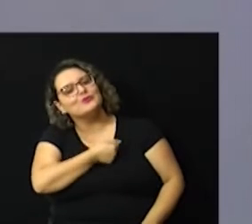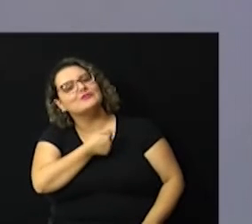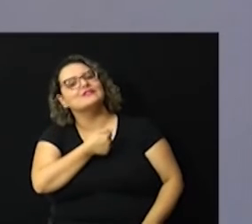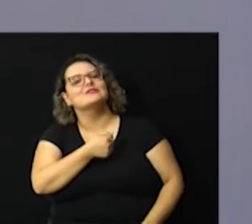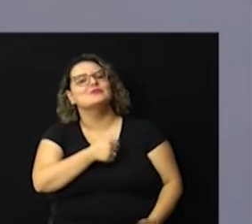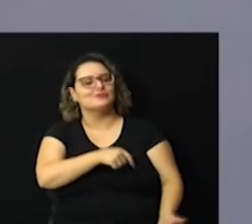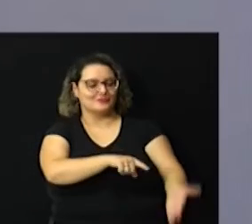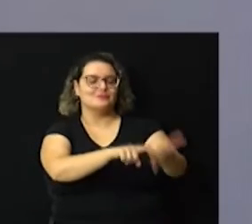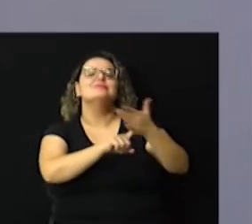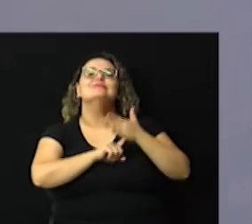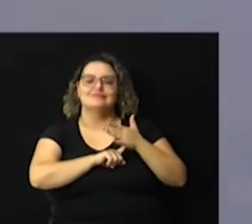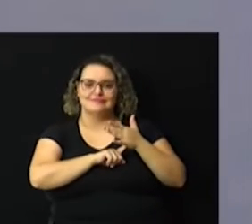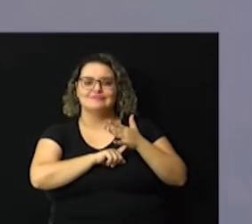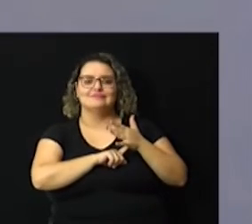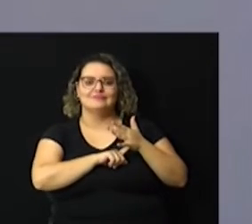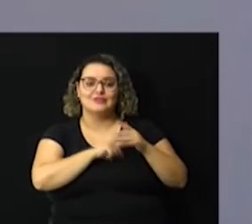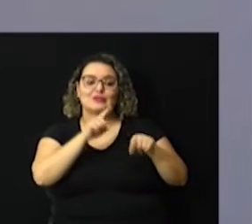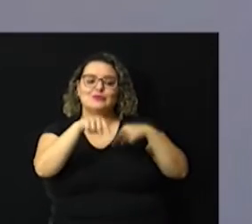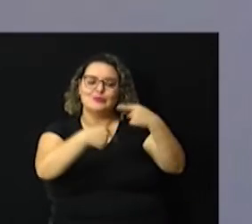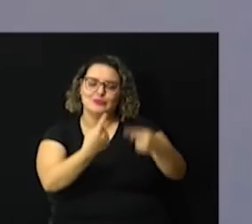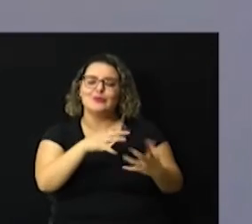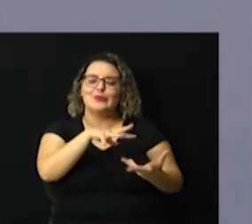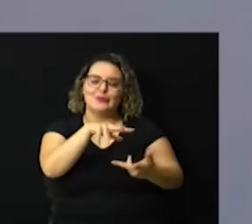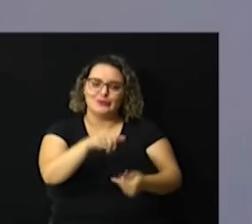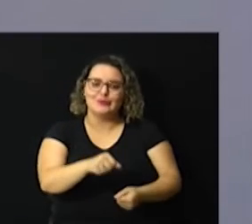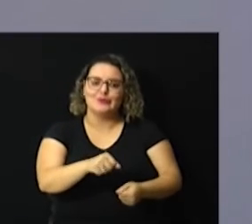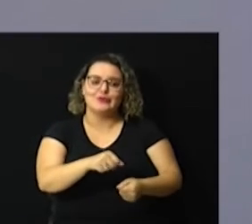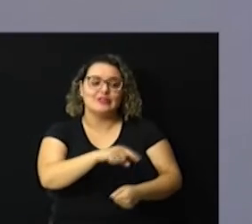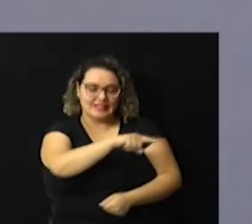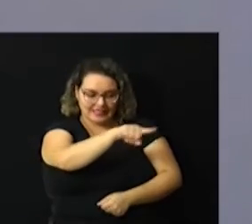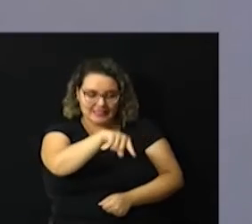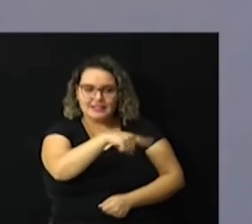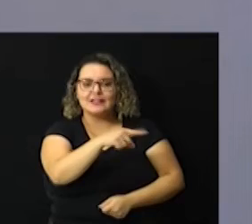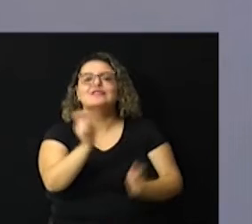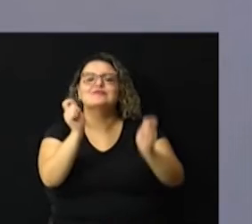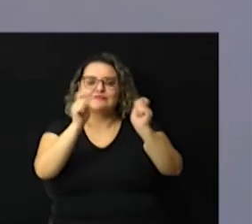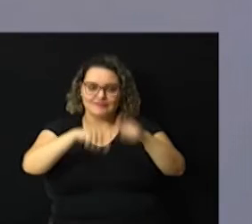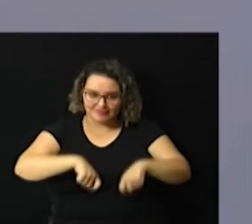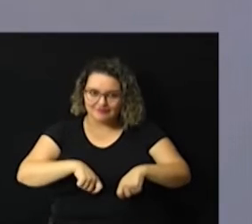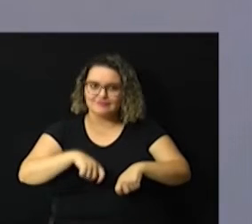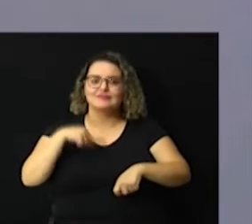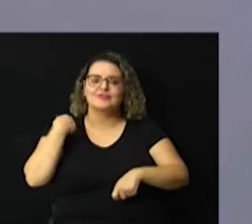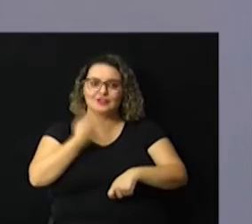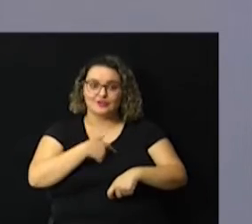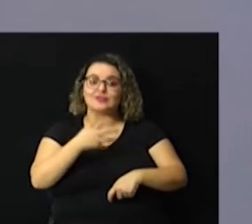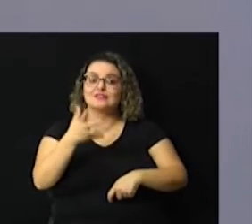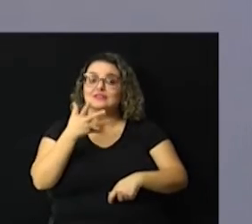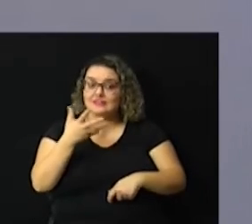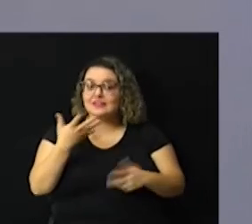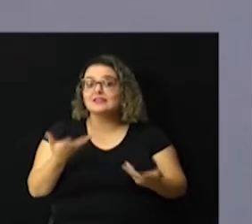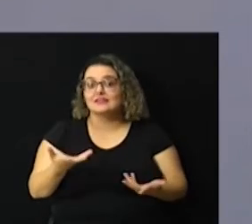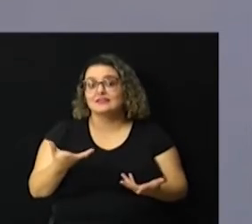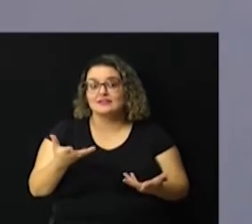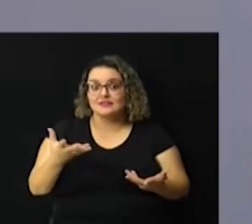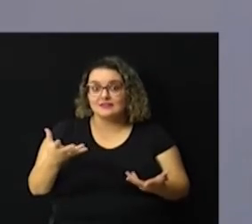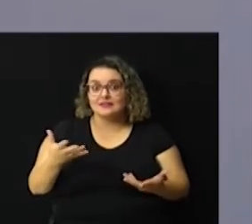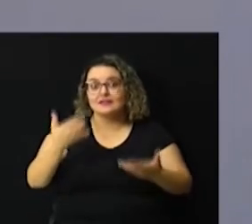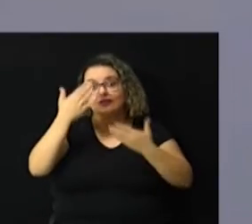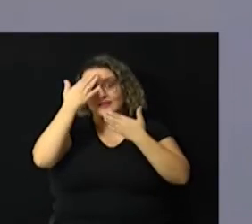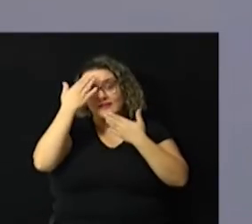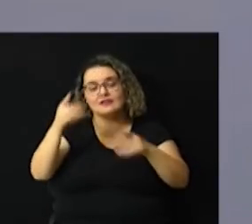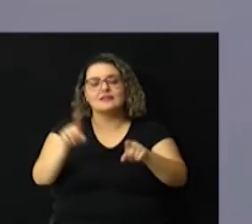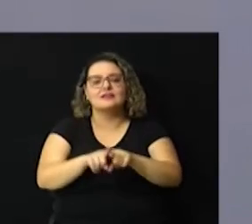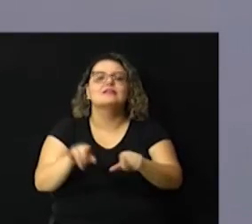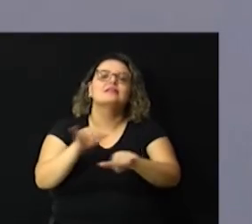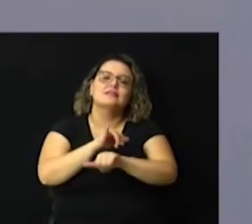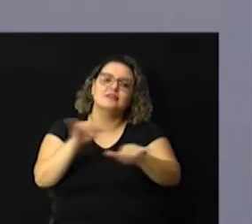adolescentes nos mostrando que um outro mundo é possível. É só eles que vão conseguir, né, fazer as mudanças que a gente tanto quer. E agradecer